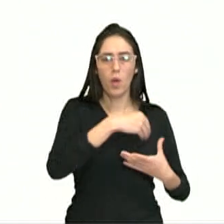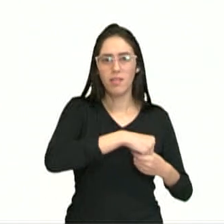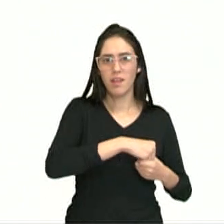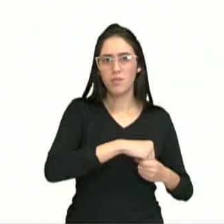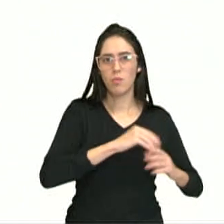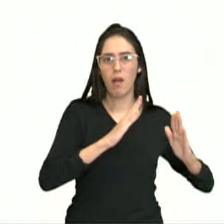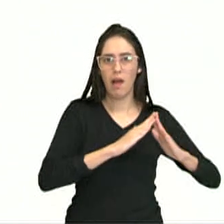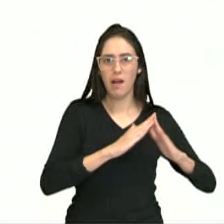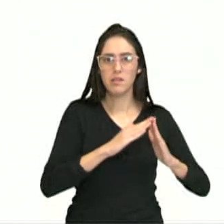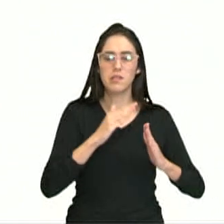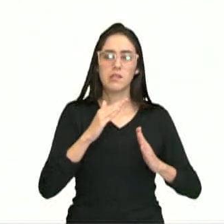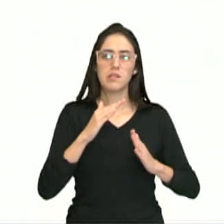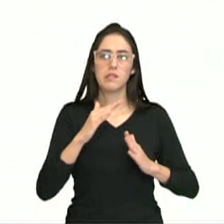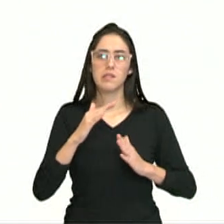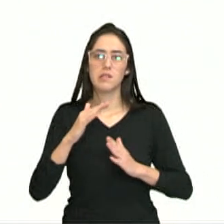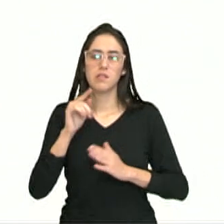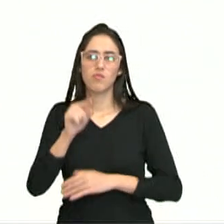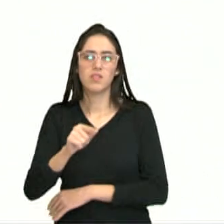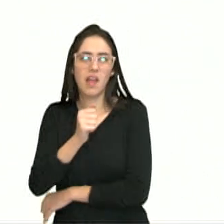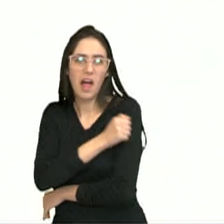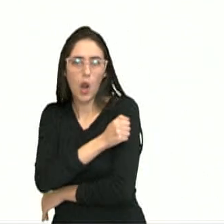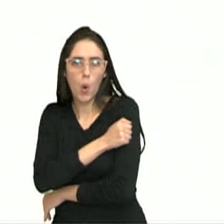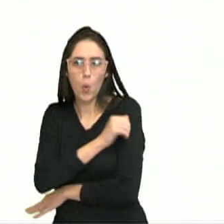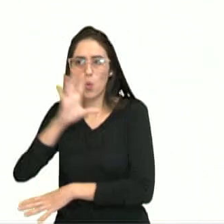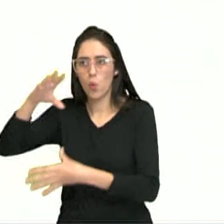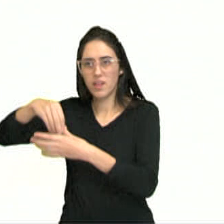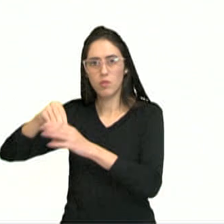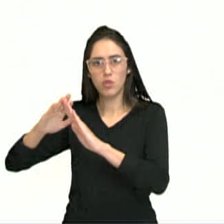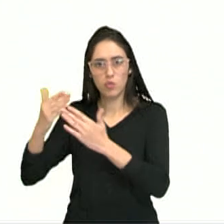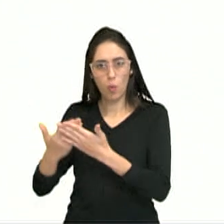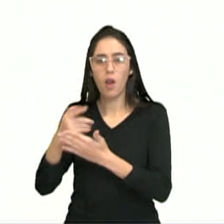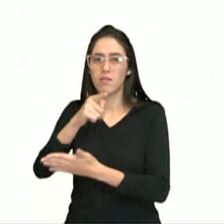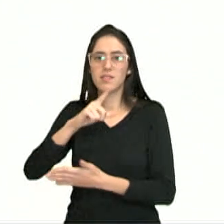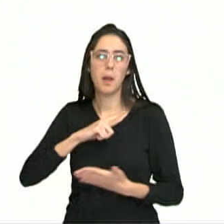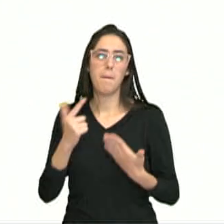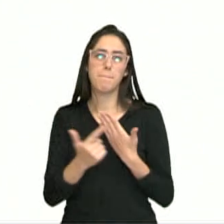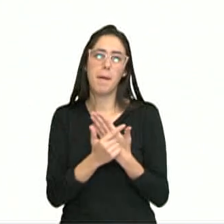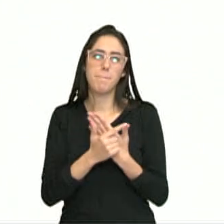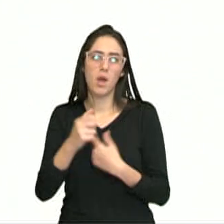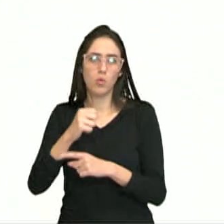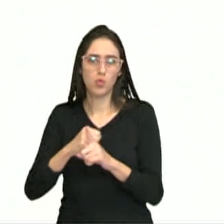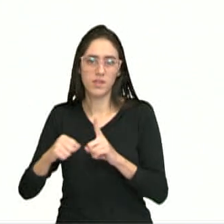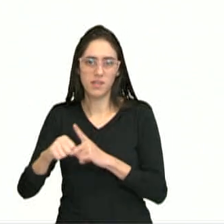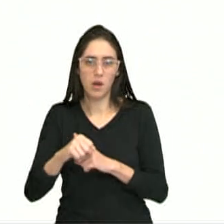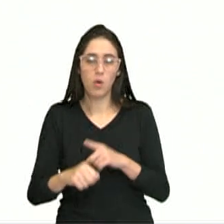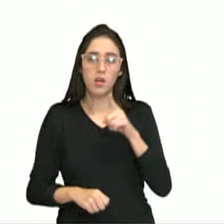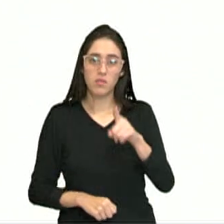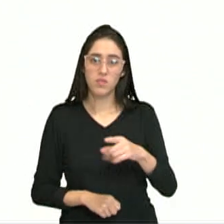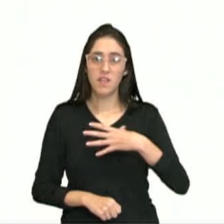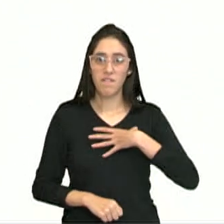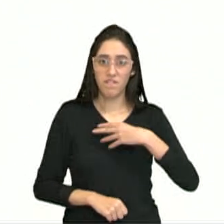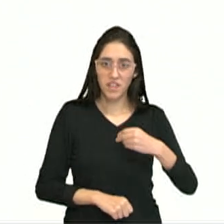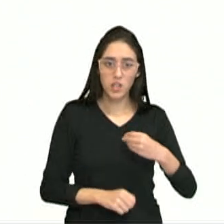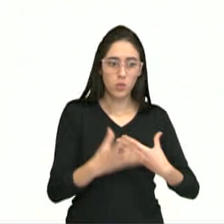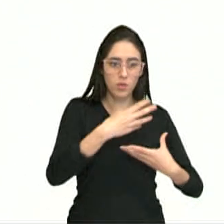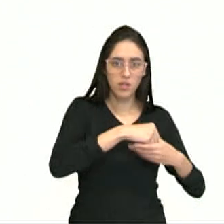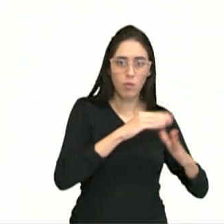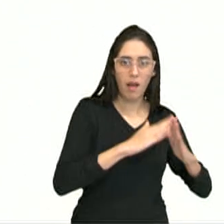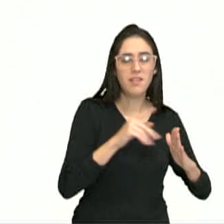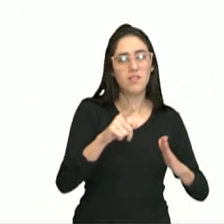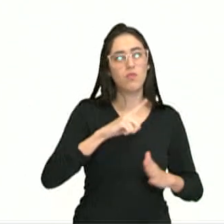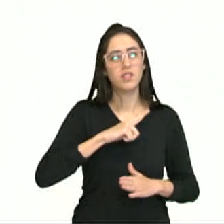enquanto aluno, na escola você tem o seu papel social. Enquanto filho, na casa, então tem que corresponder